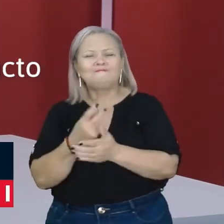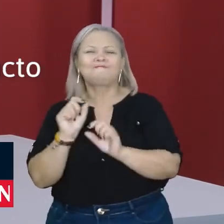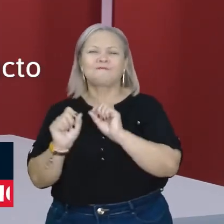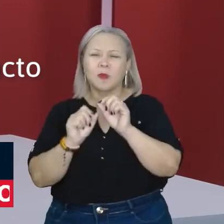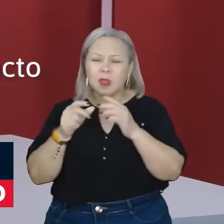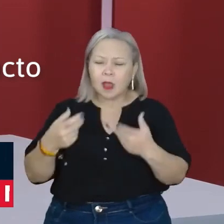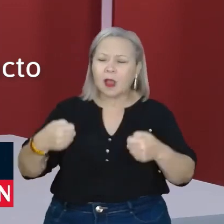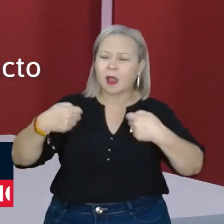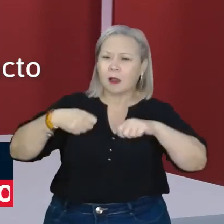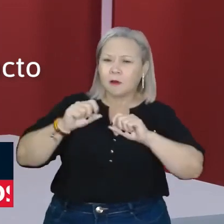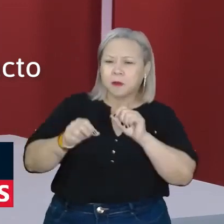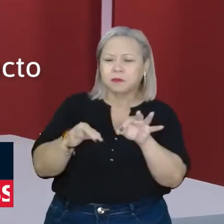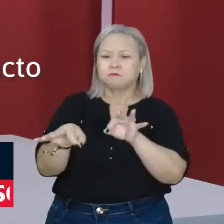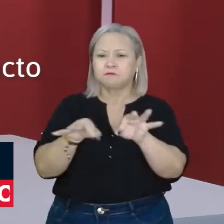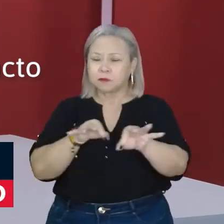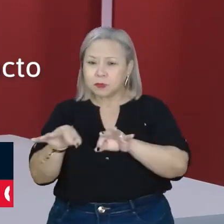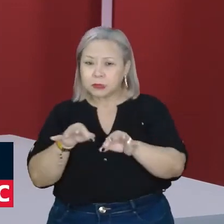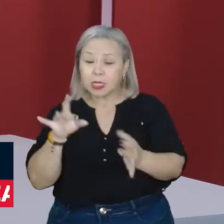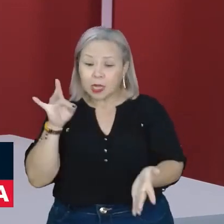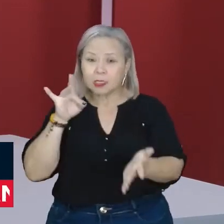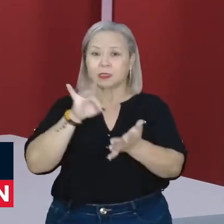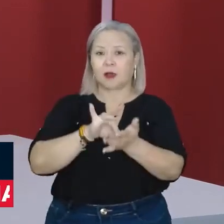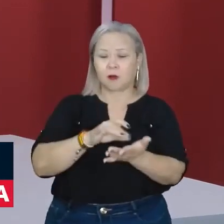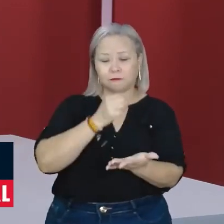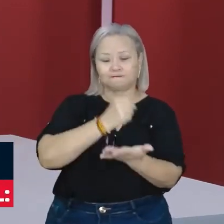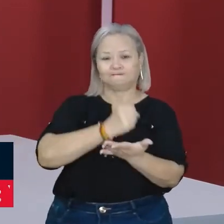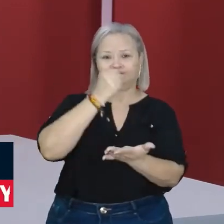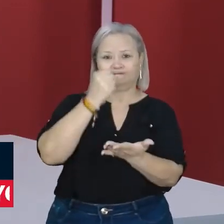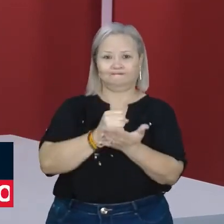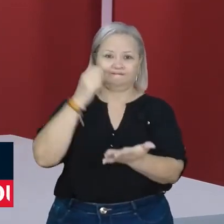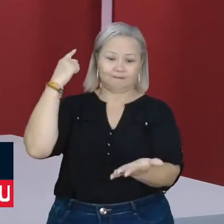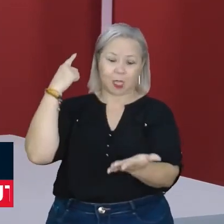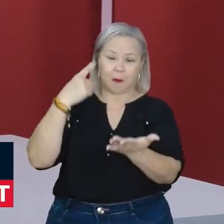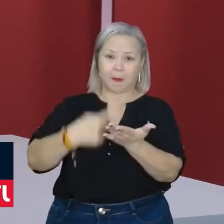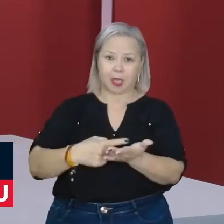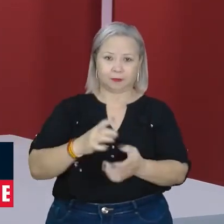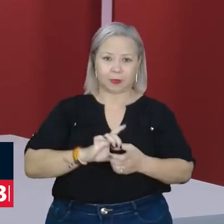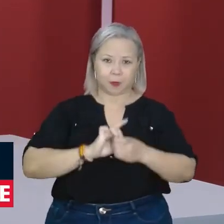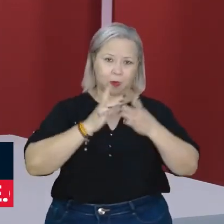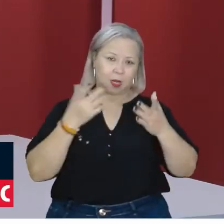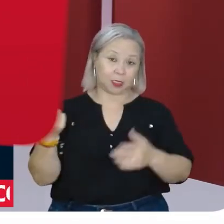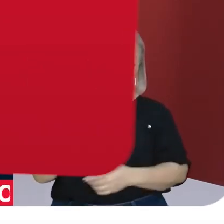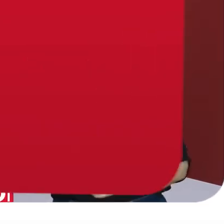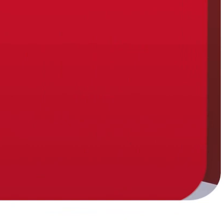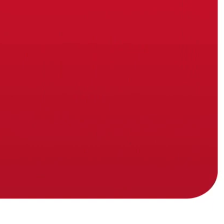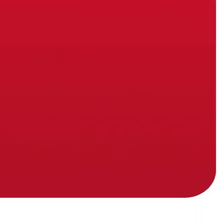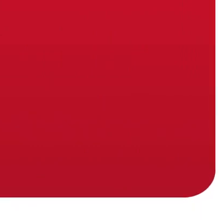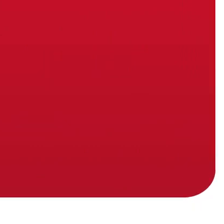gente tem que selar e realizar um novo pacto democrático novamente no nosso país.